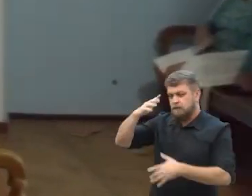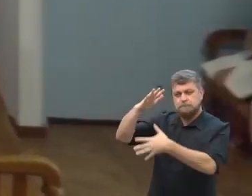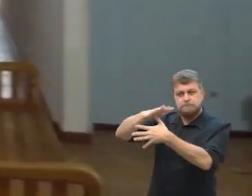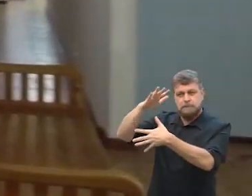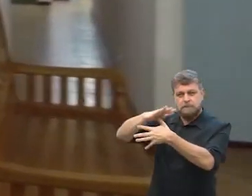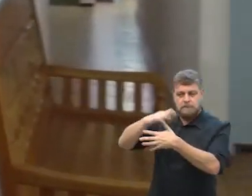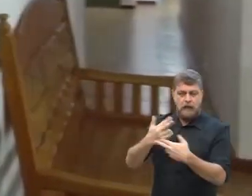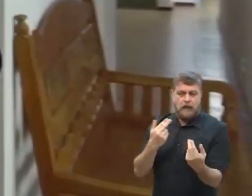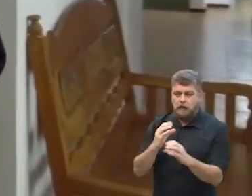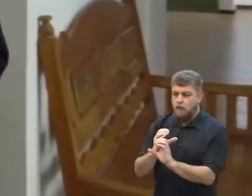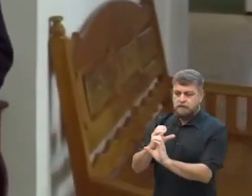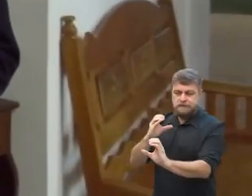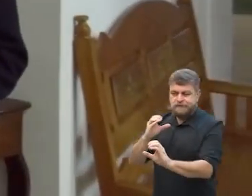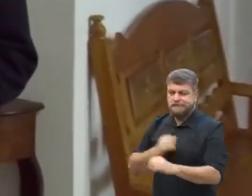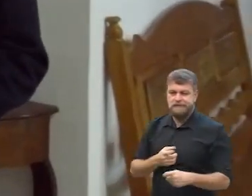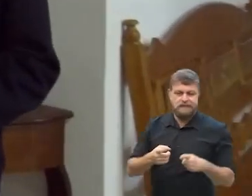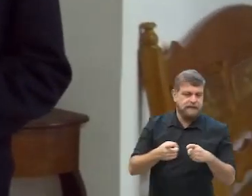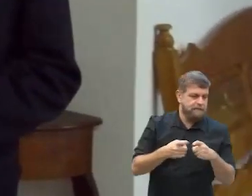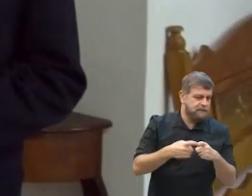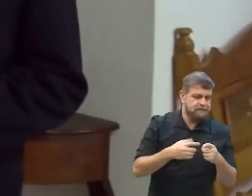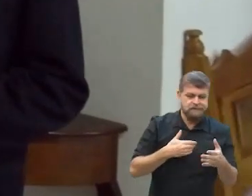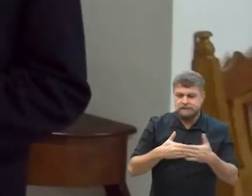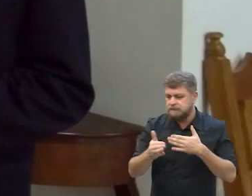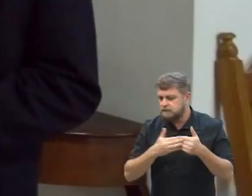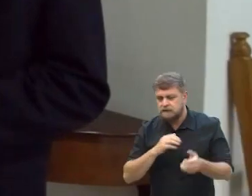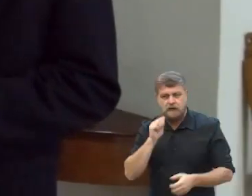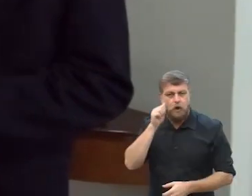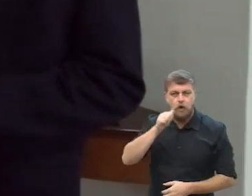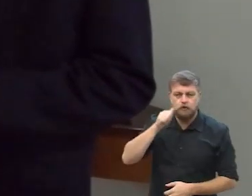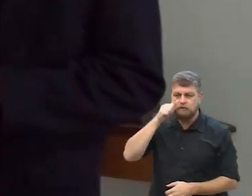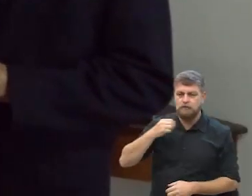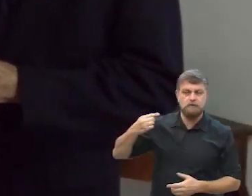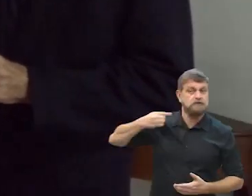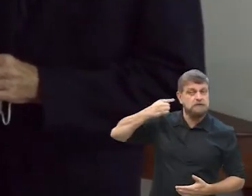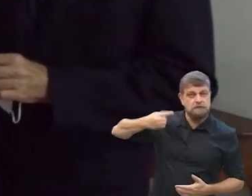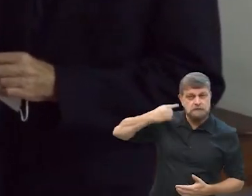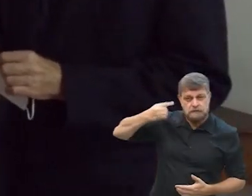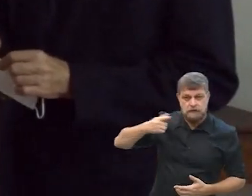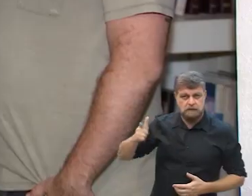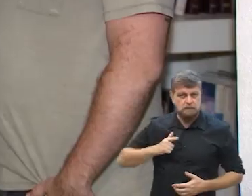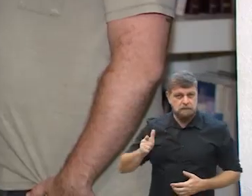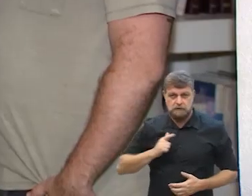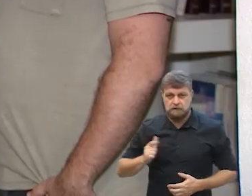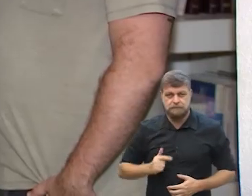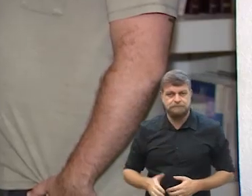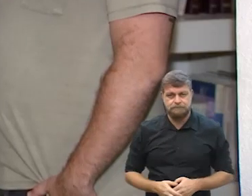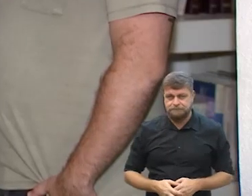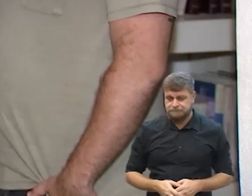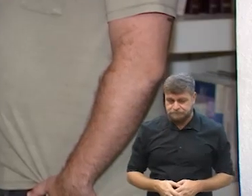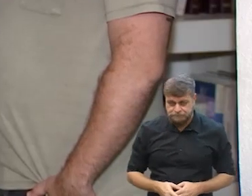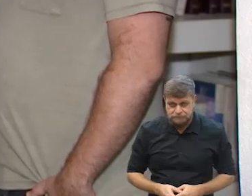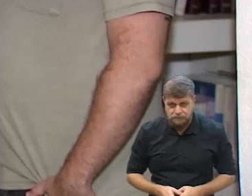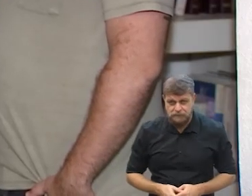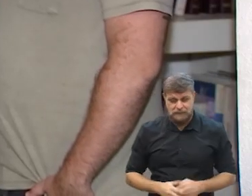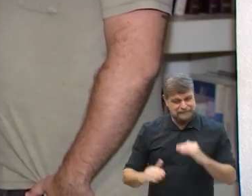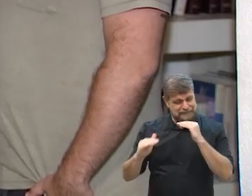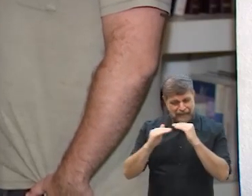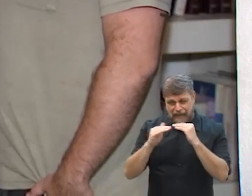é como engenharia, é como medicina, como odontologia, como direito, tem as mesmas categorias, tem as